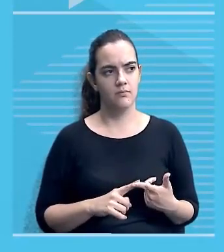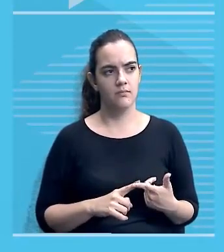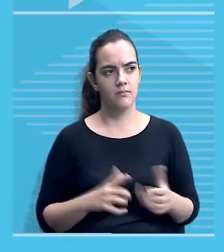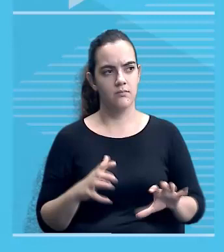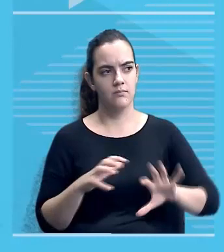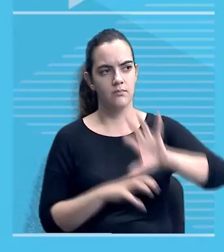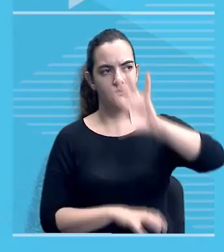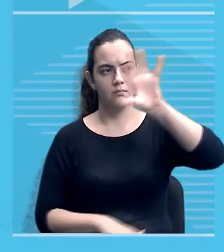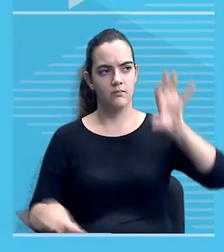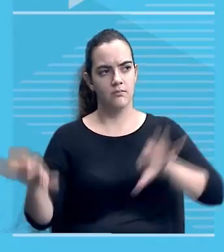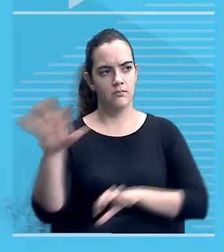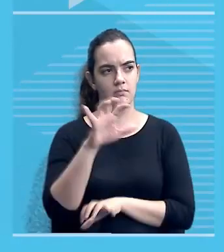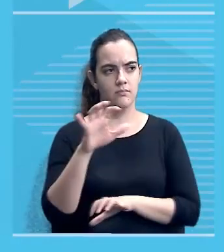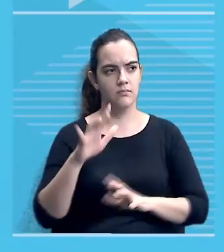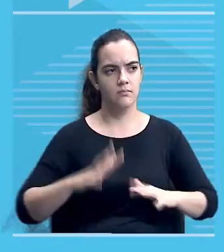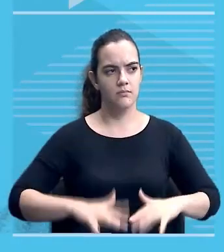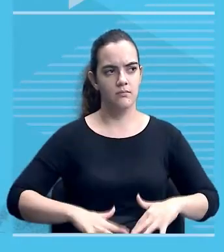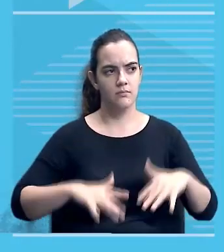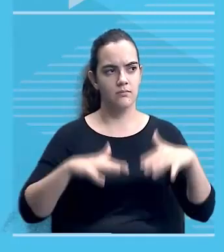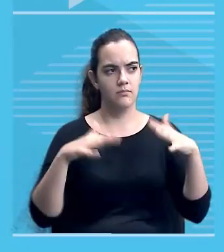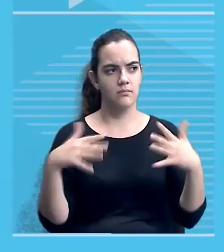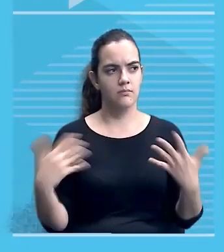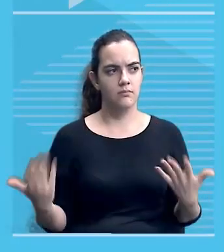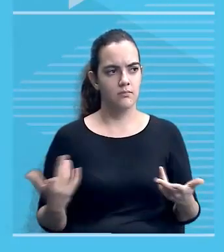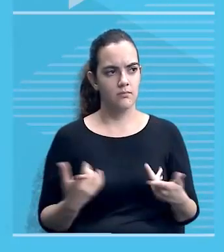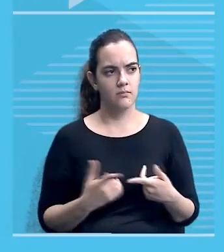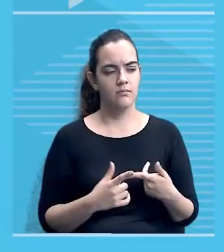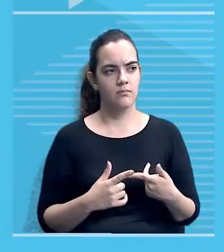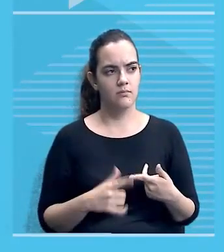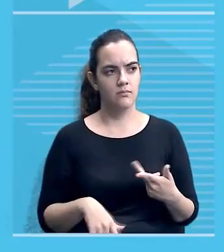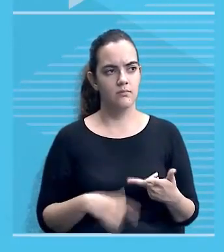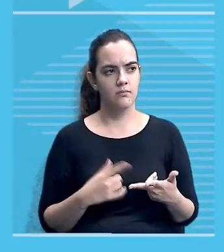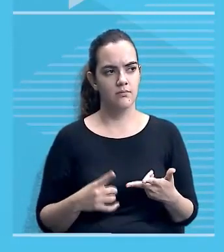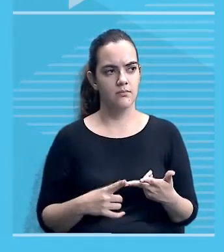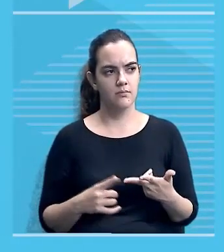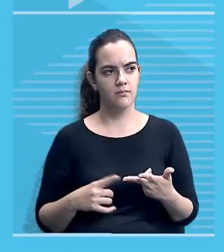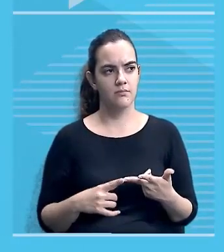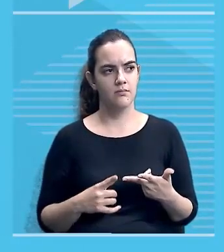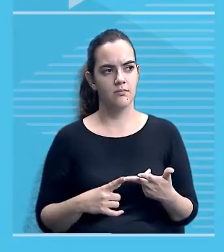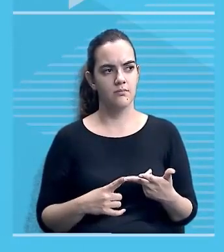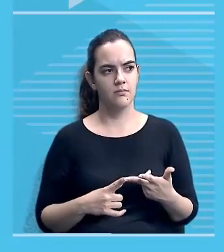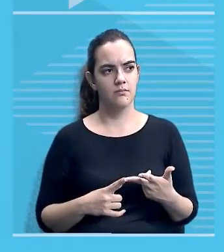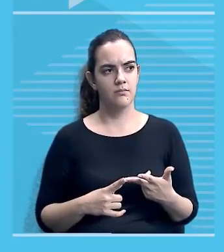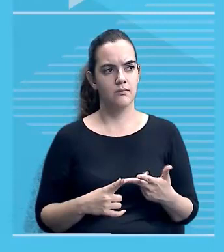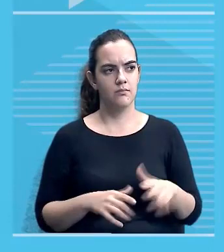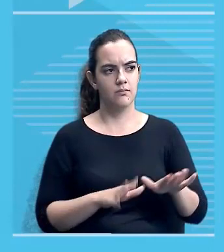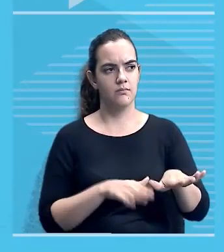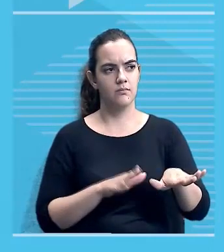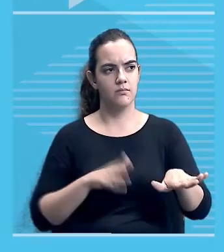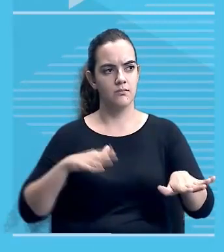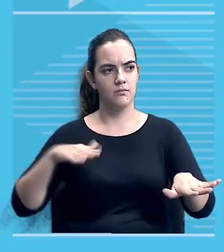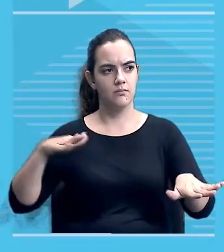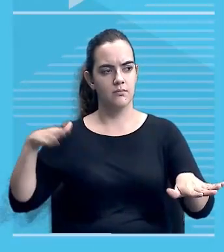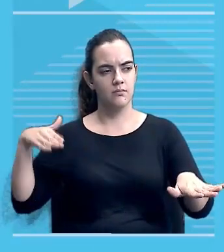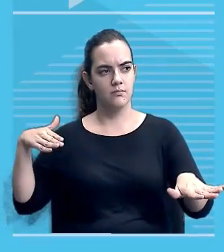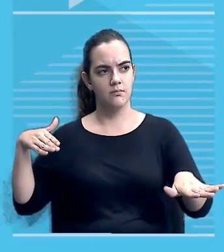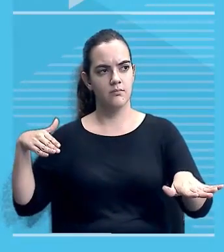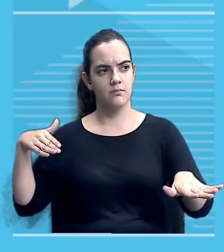enchentes urbanas inversões térmicas letra de crise Habitacional